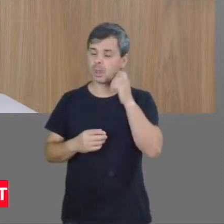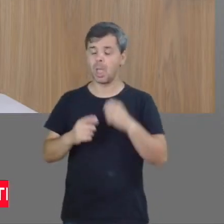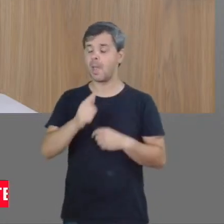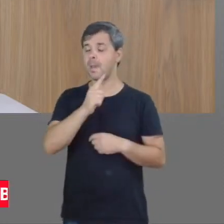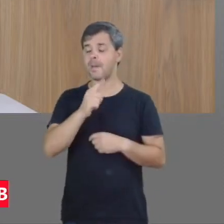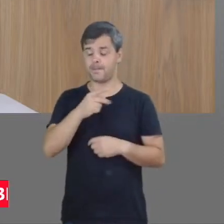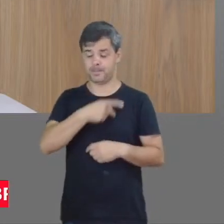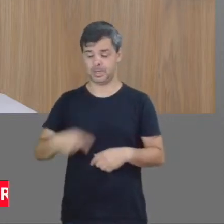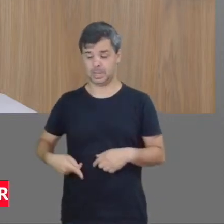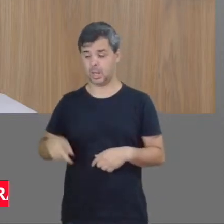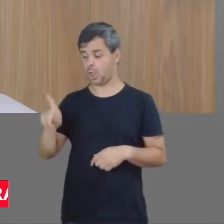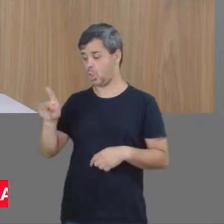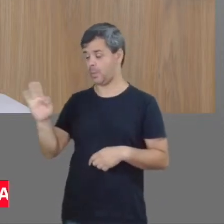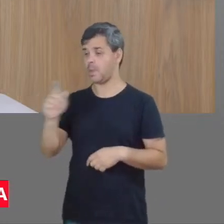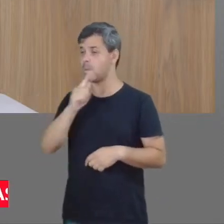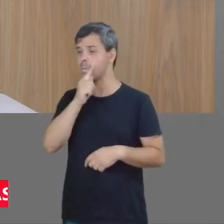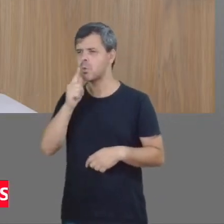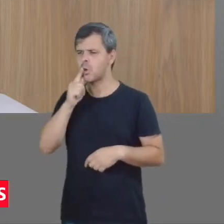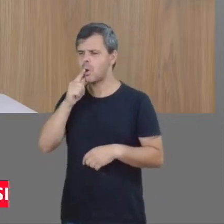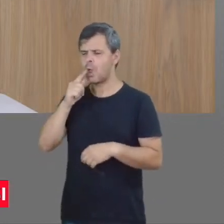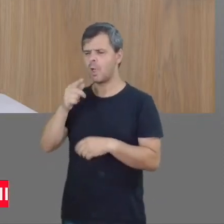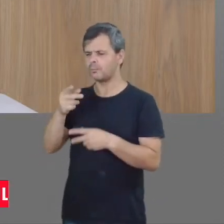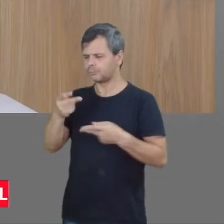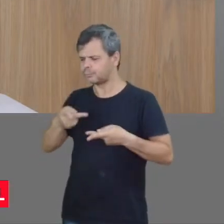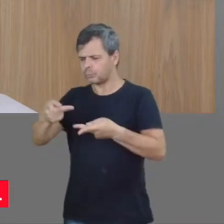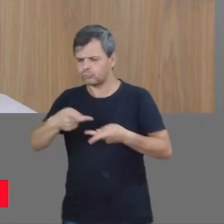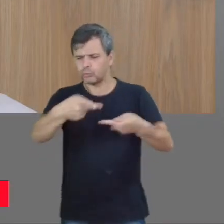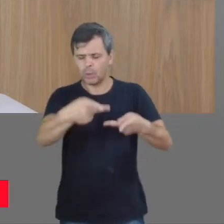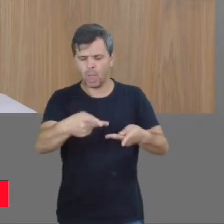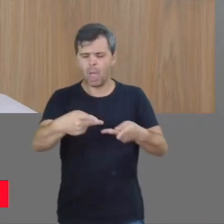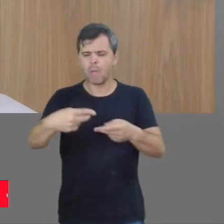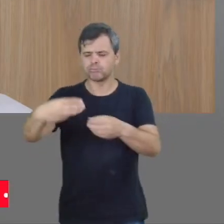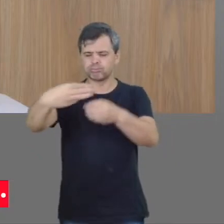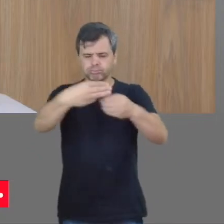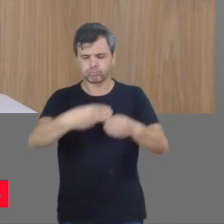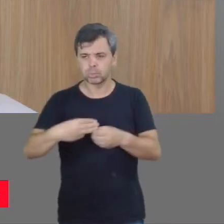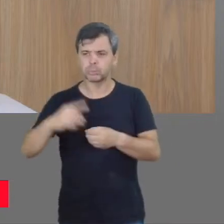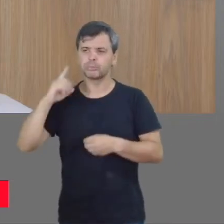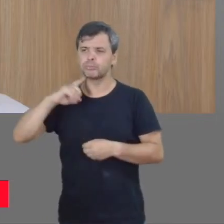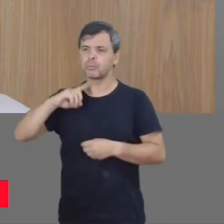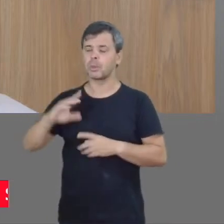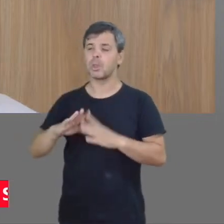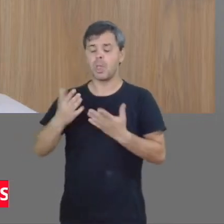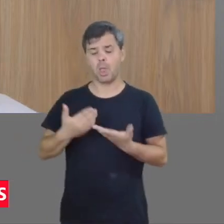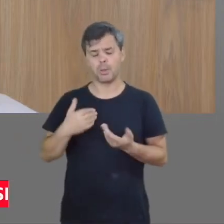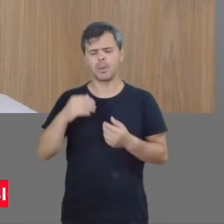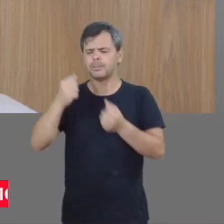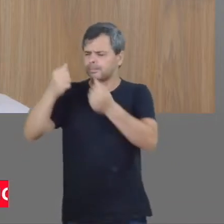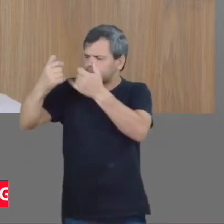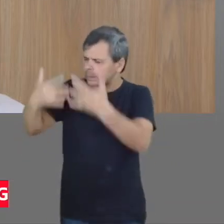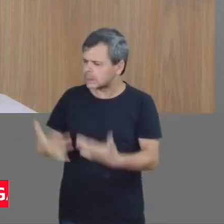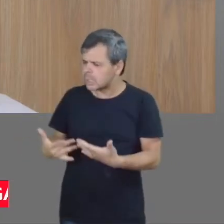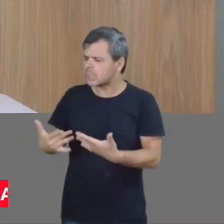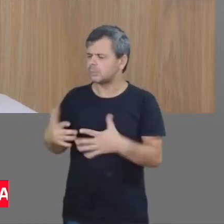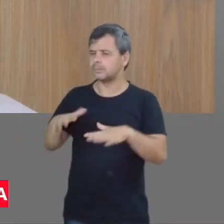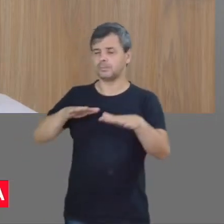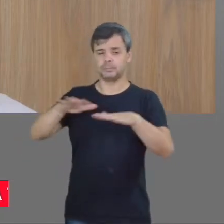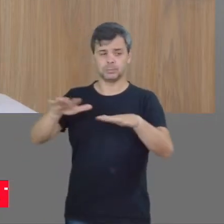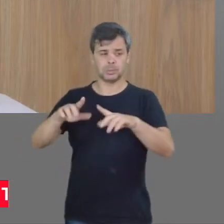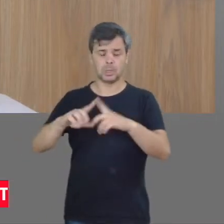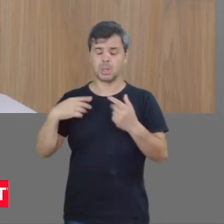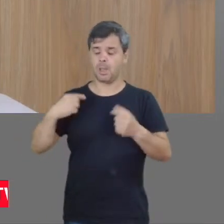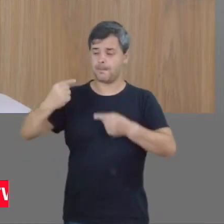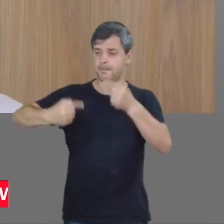Gleisi seguiu para outros municípios mineiros para mais eventos aí de lançamentos. Eu queria que você falasse um pouco desse momento